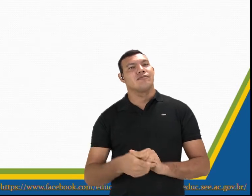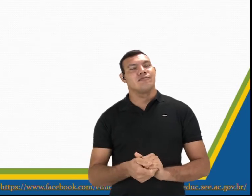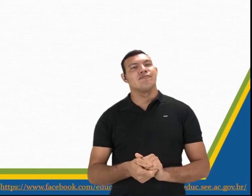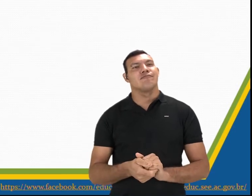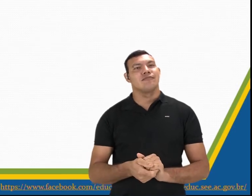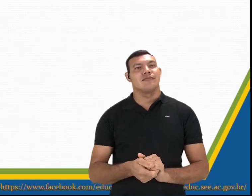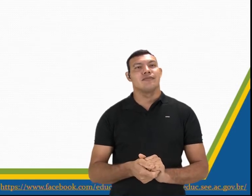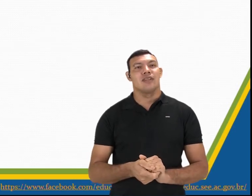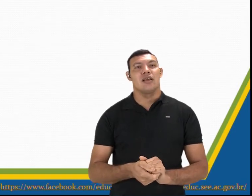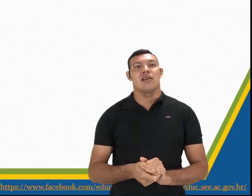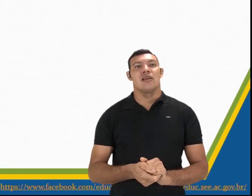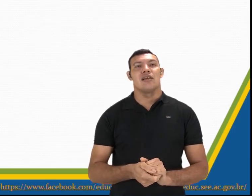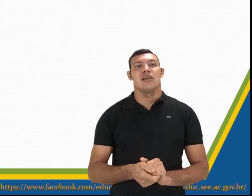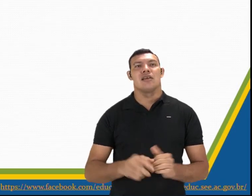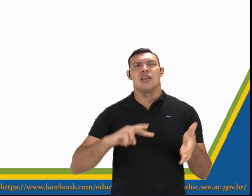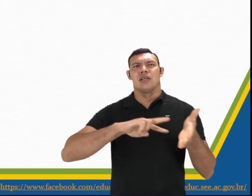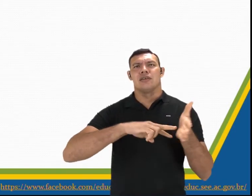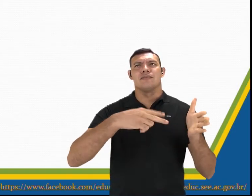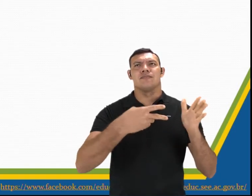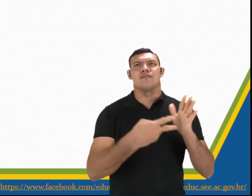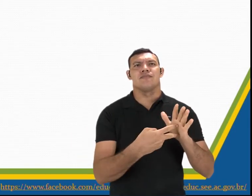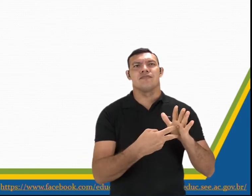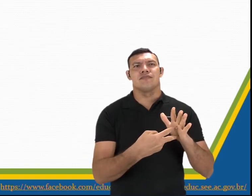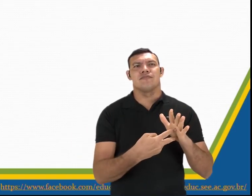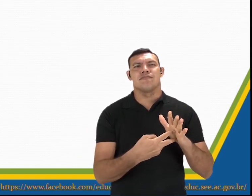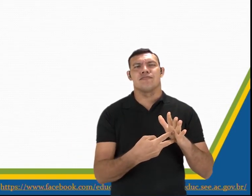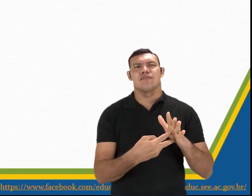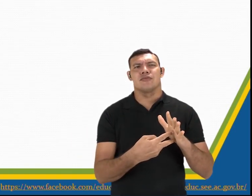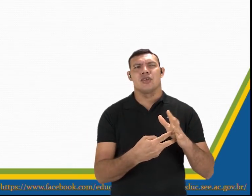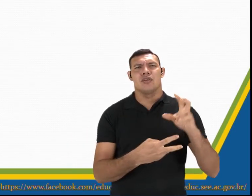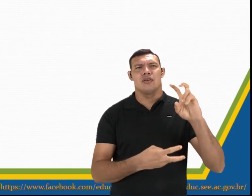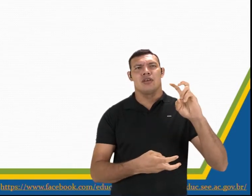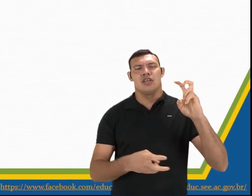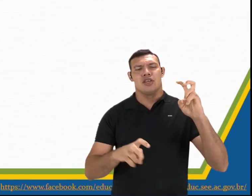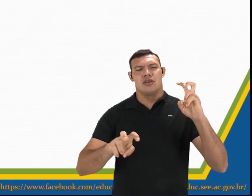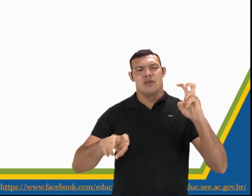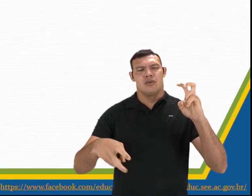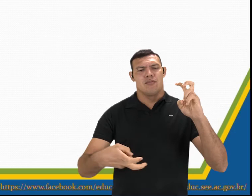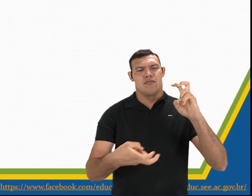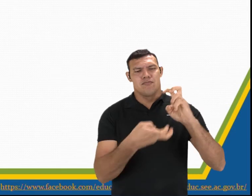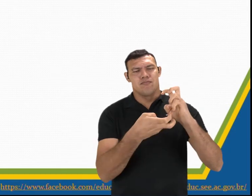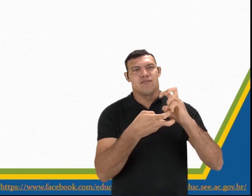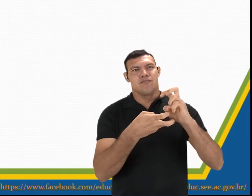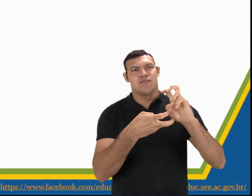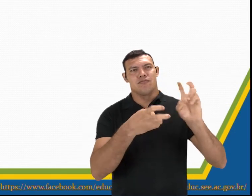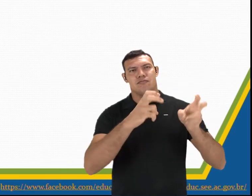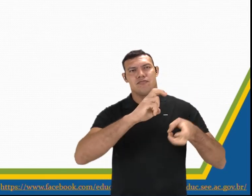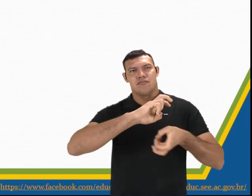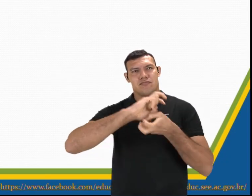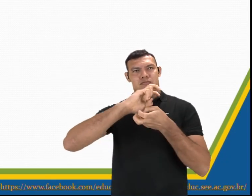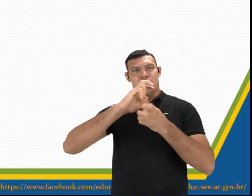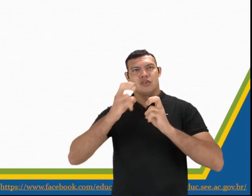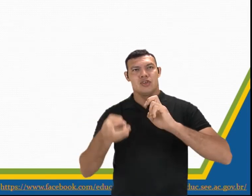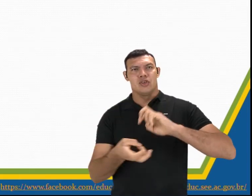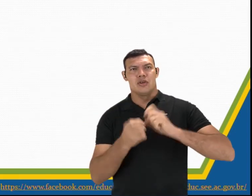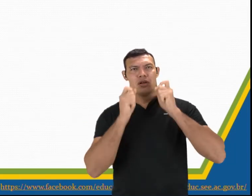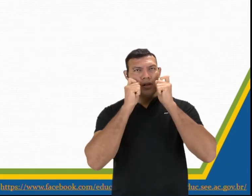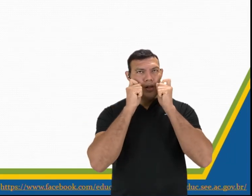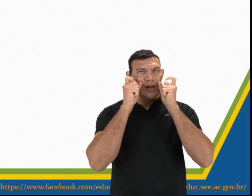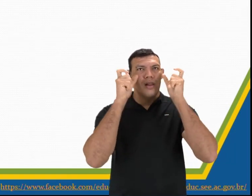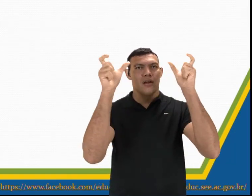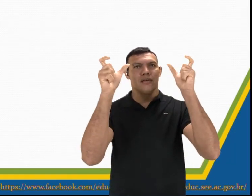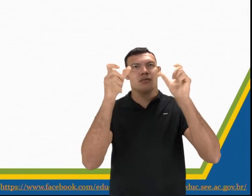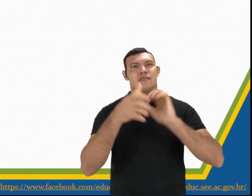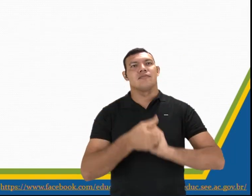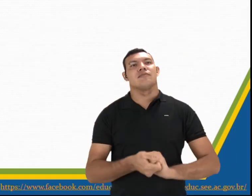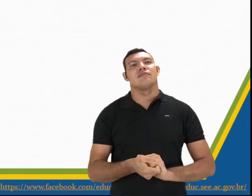do inglês, que significa os ganchos da notícia, os que chamam a atenção, tá? Que são